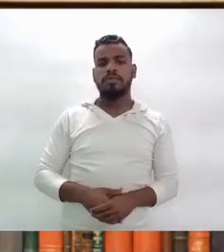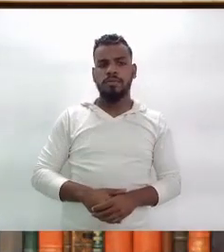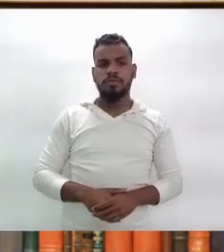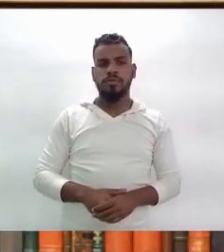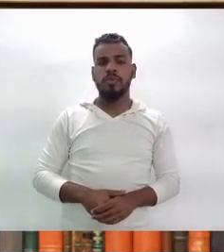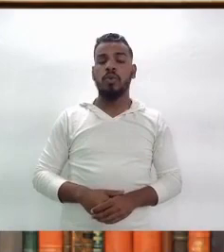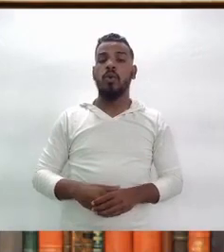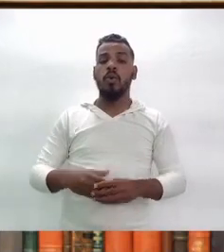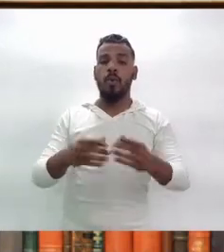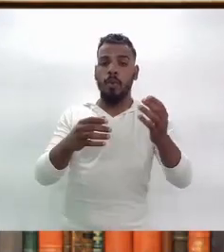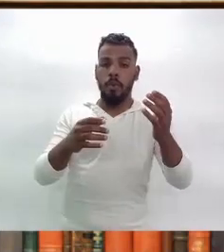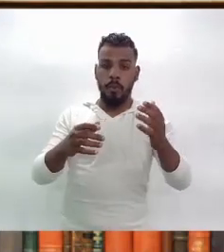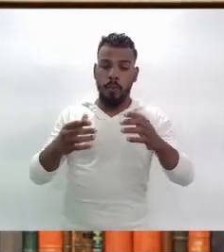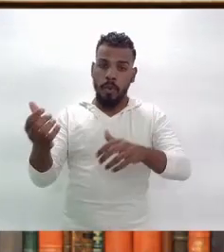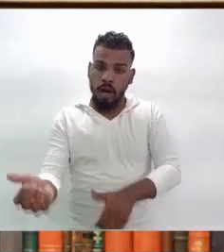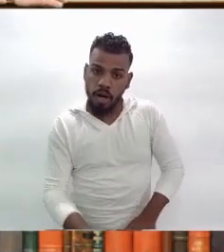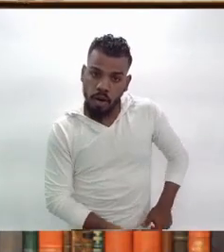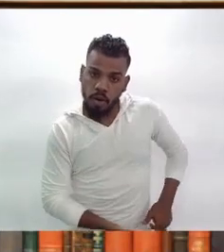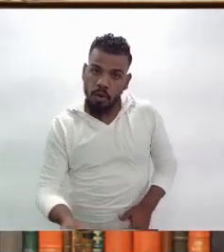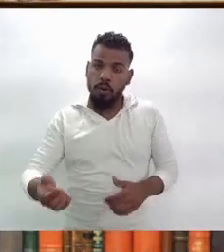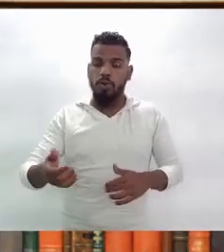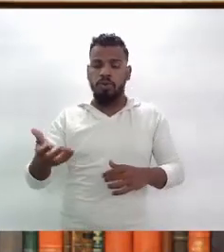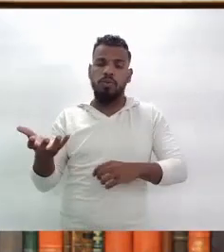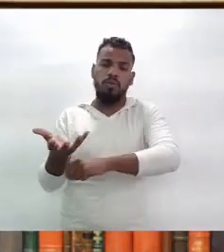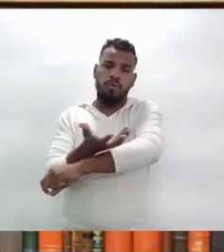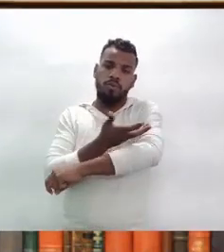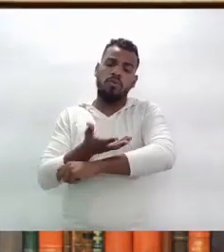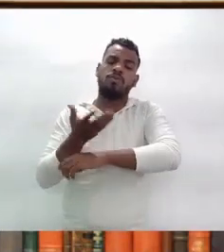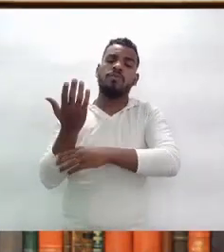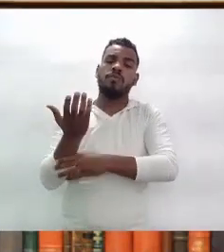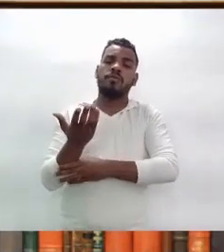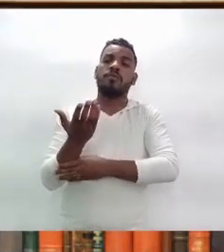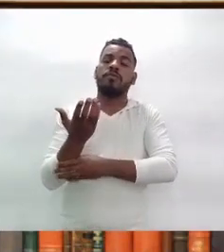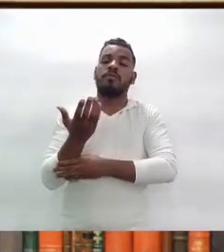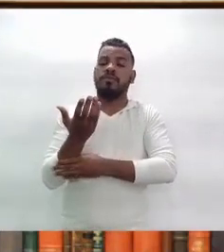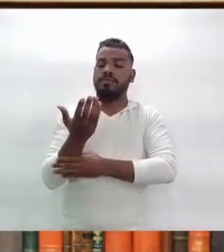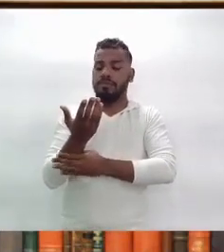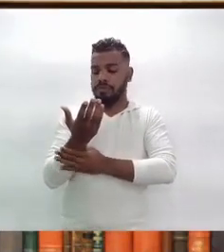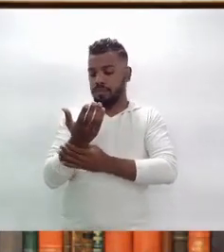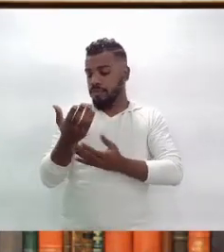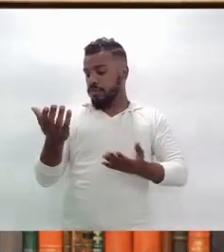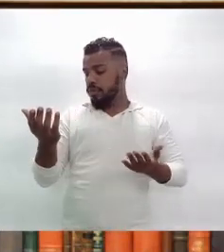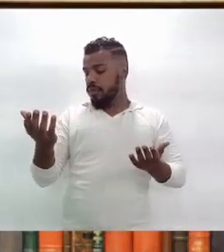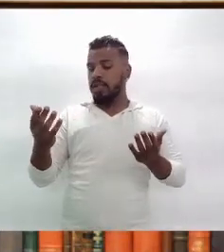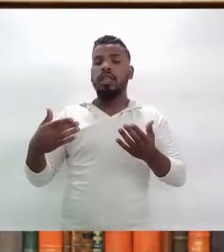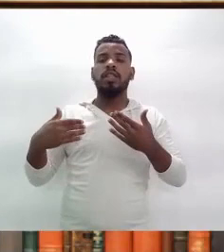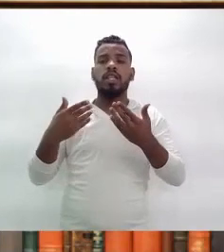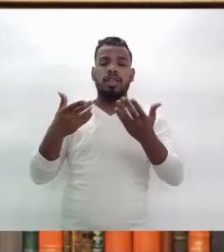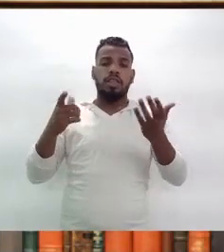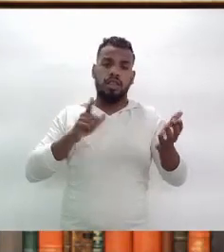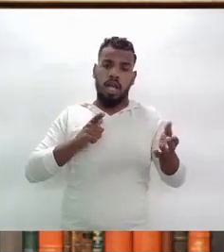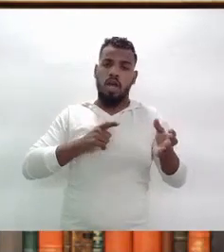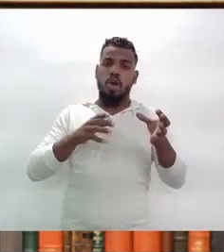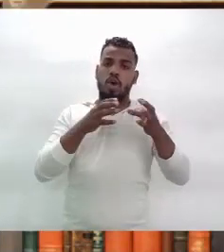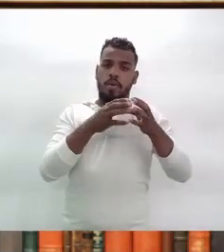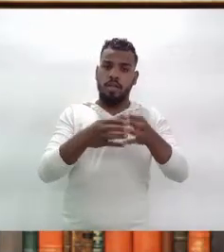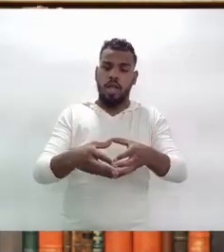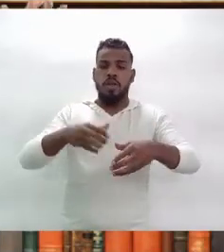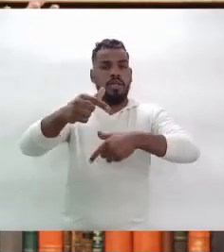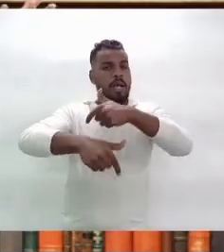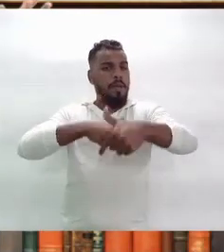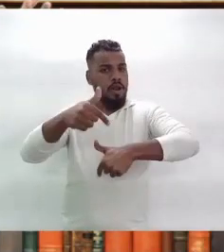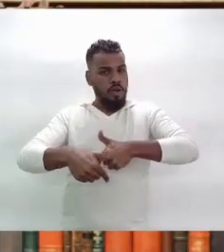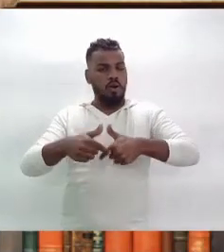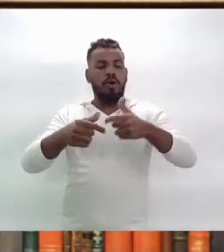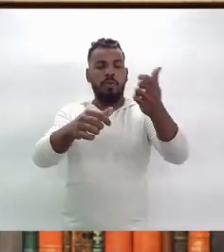ou maracatu rural ou maracatu nação. E aí, né, a gente traz uma comunidade nesse trabalho com